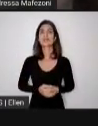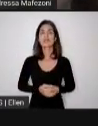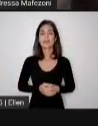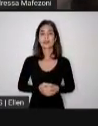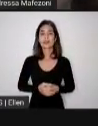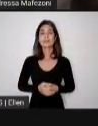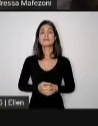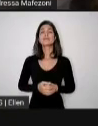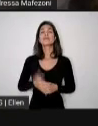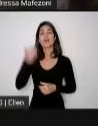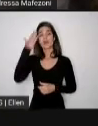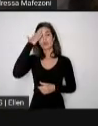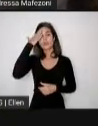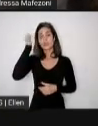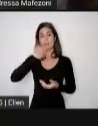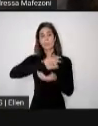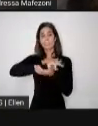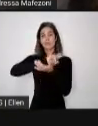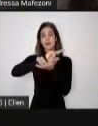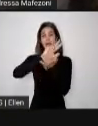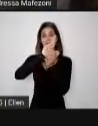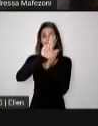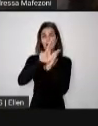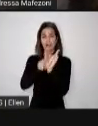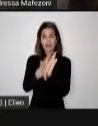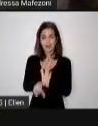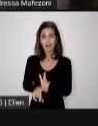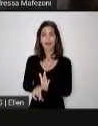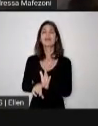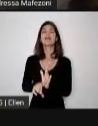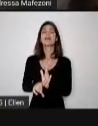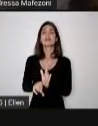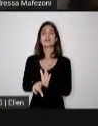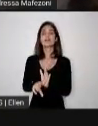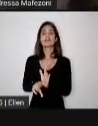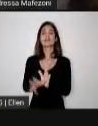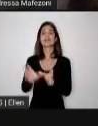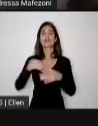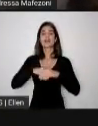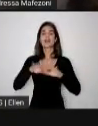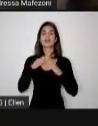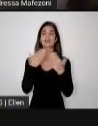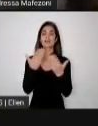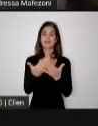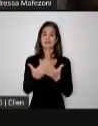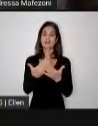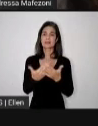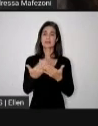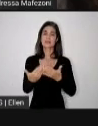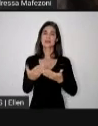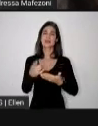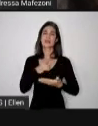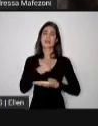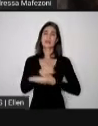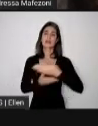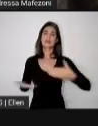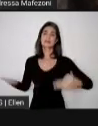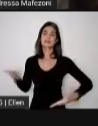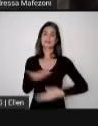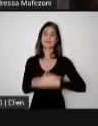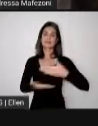diversos saberes existentes nos nossos espaços escolares. Novo, ele nos diz